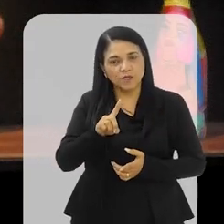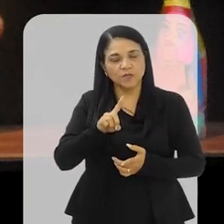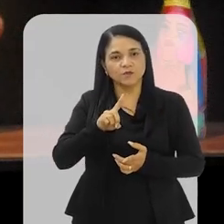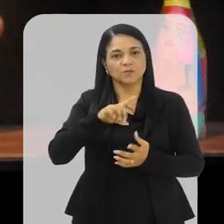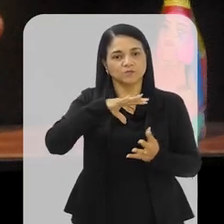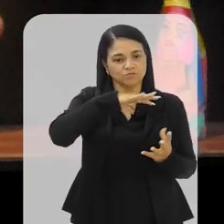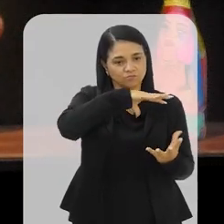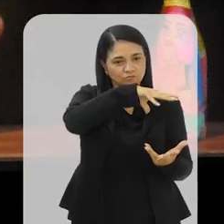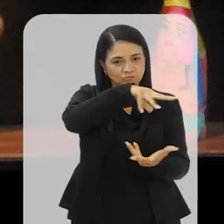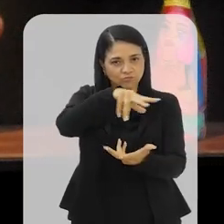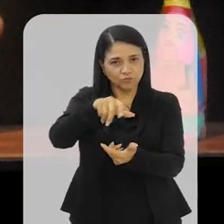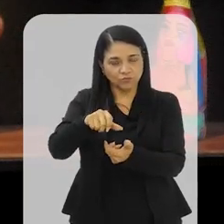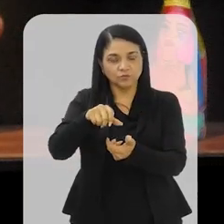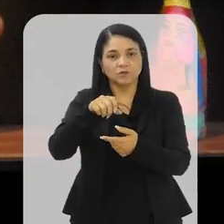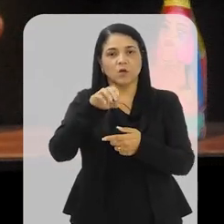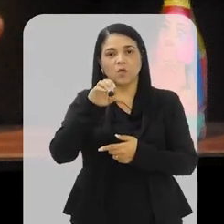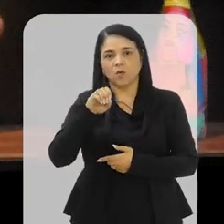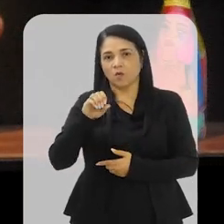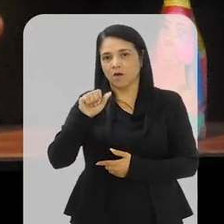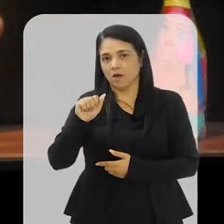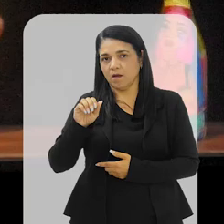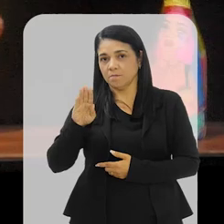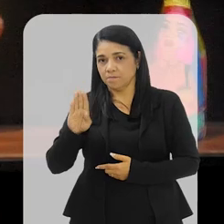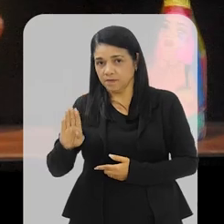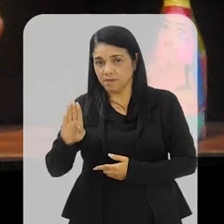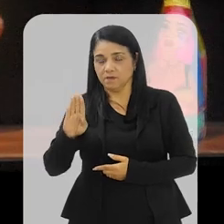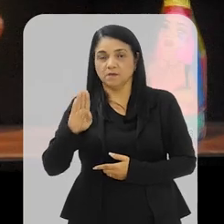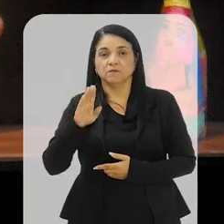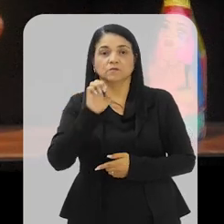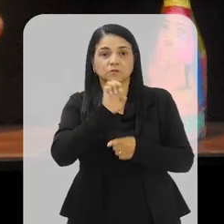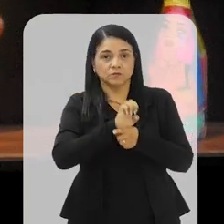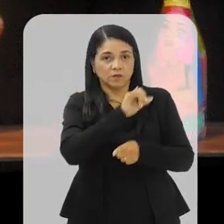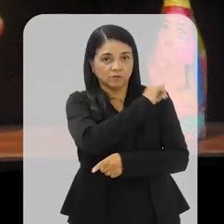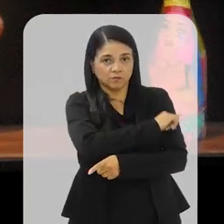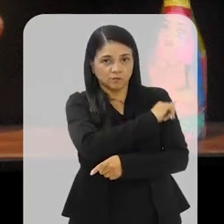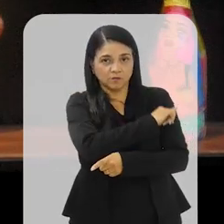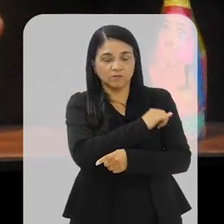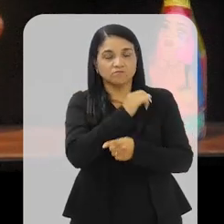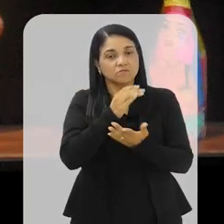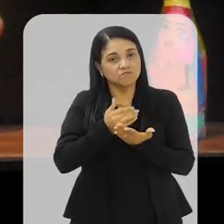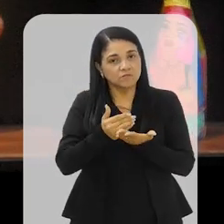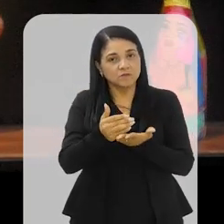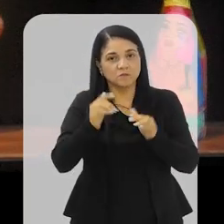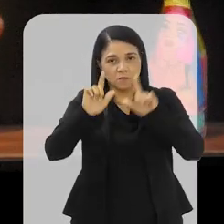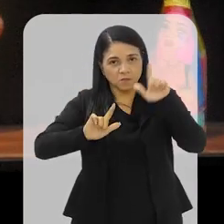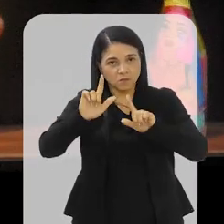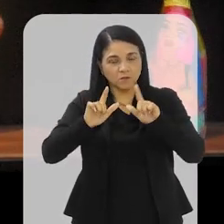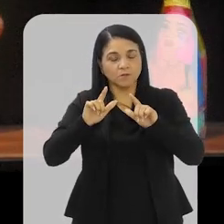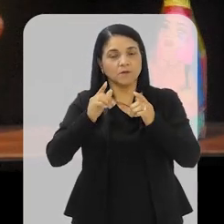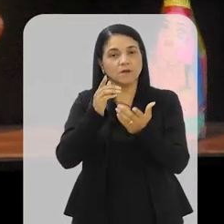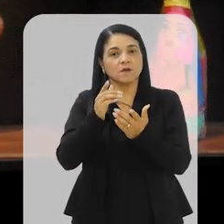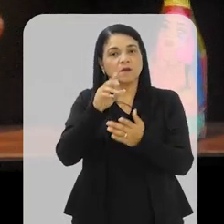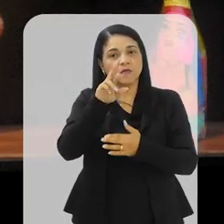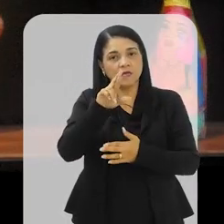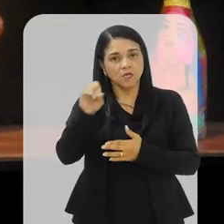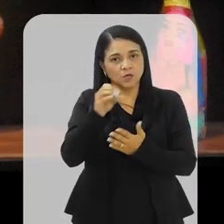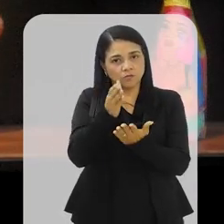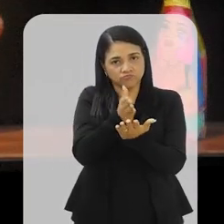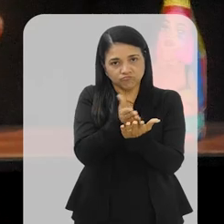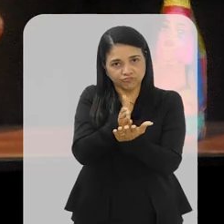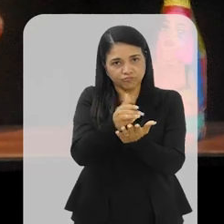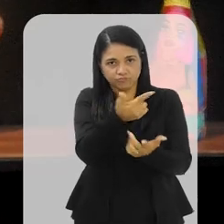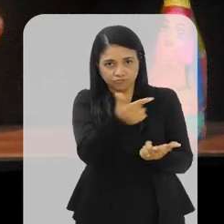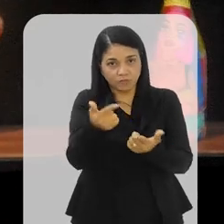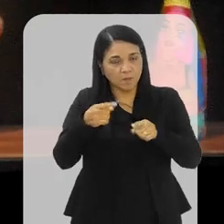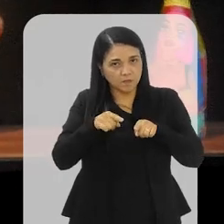AB do Rio de Janeiro estamos aqui iniciando mais um programa Rio sem fronteiras parceria da TV alerge com a